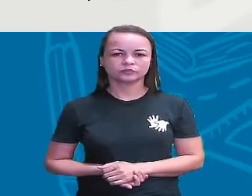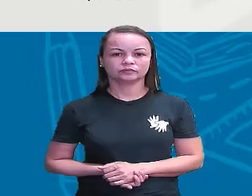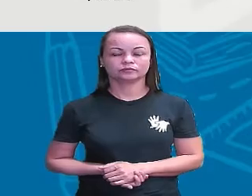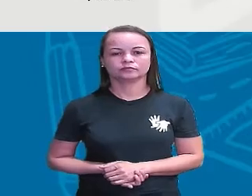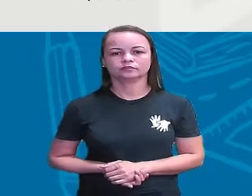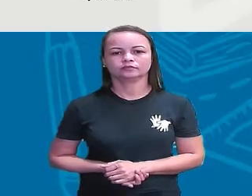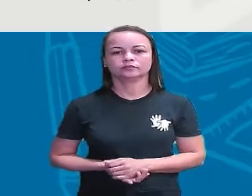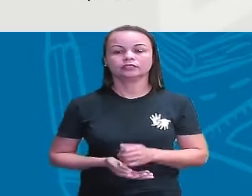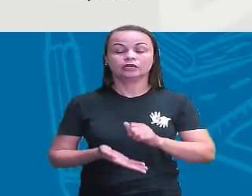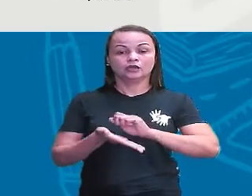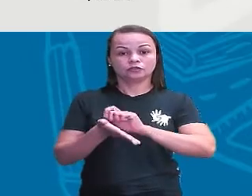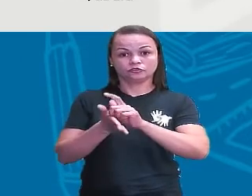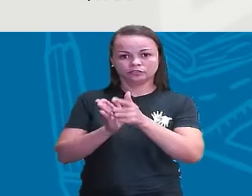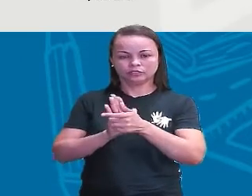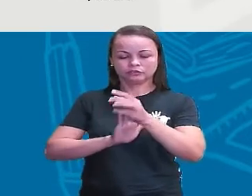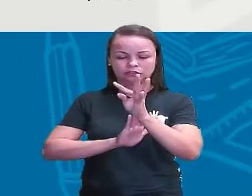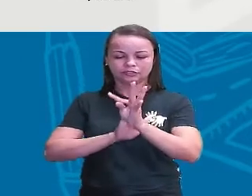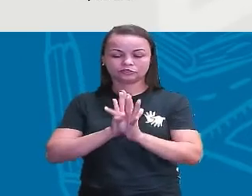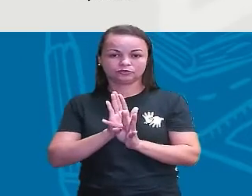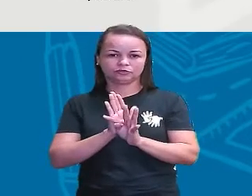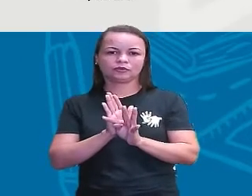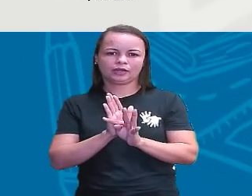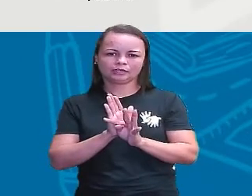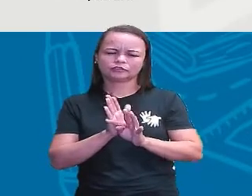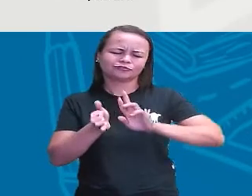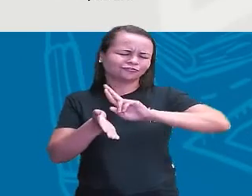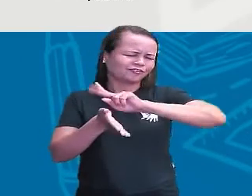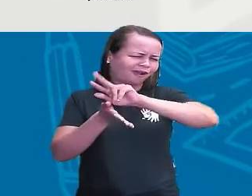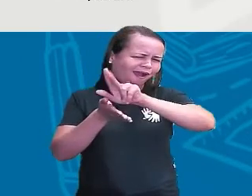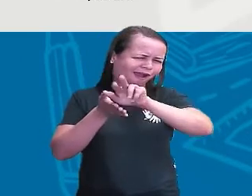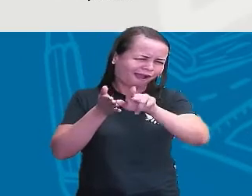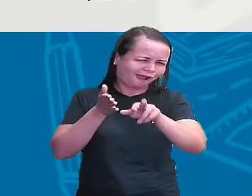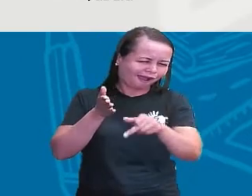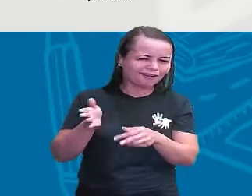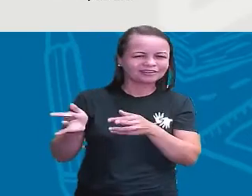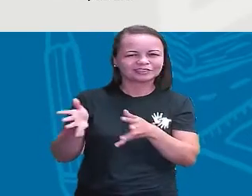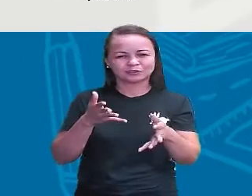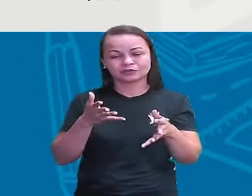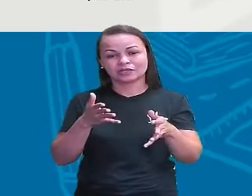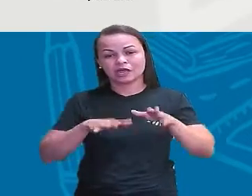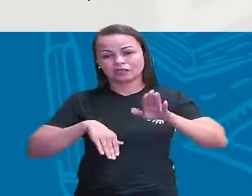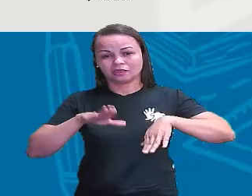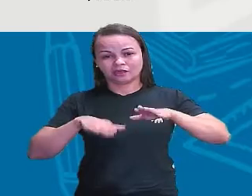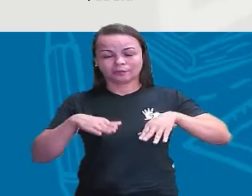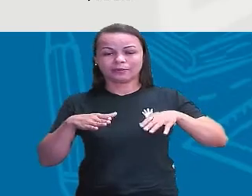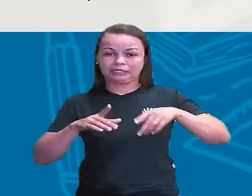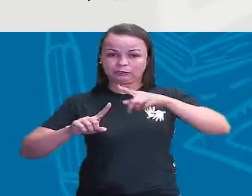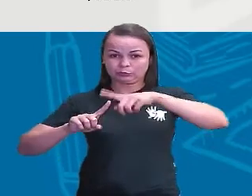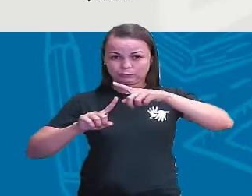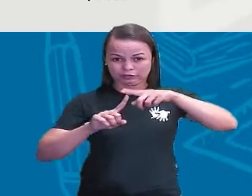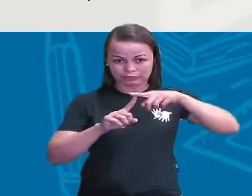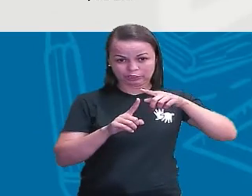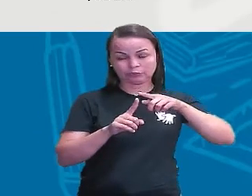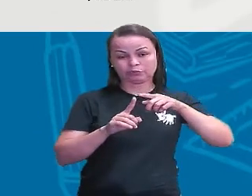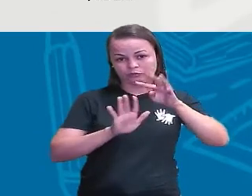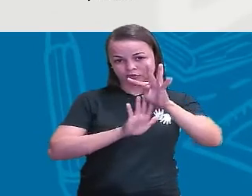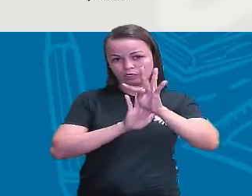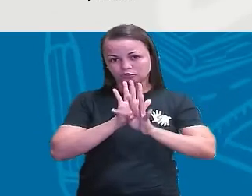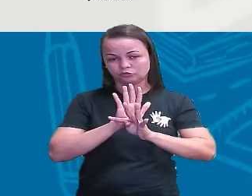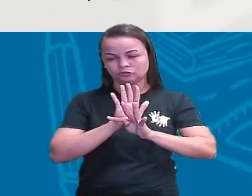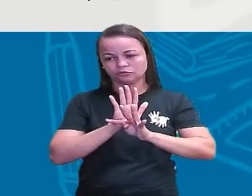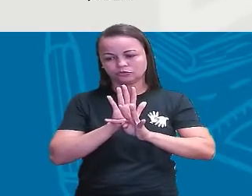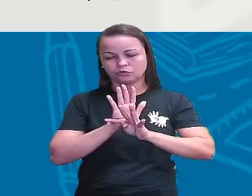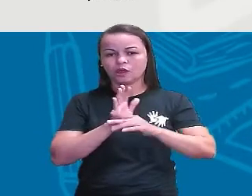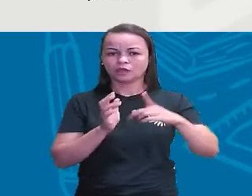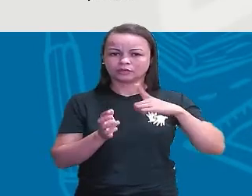Os gêneros textuais, eles são diversos e dependendo do tipo textual, temos aí